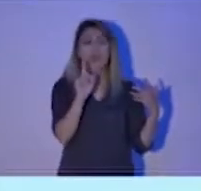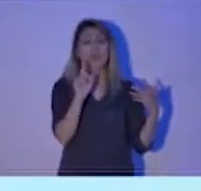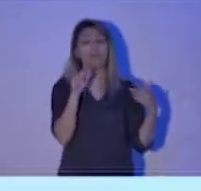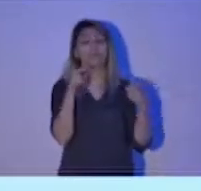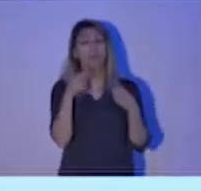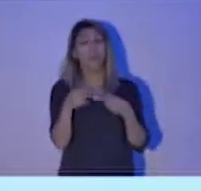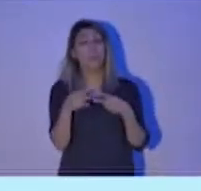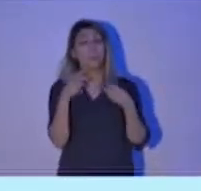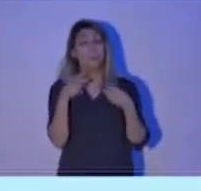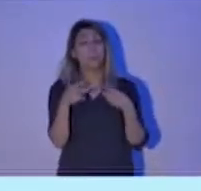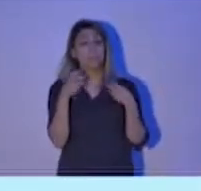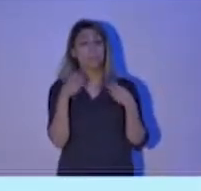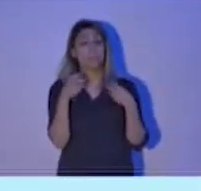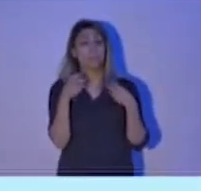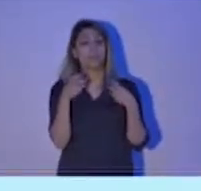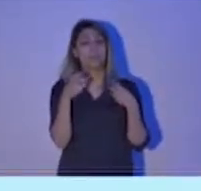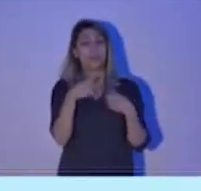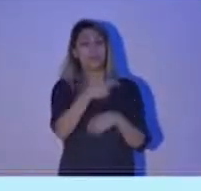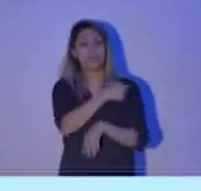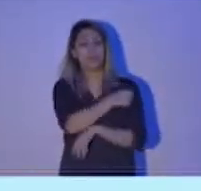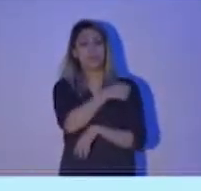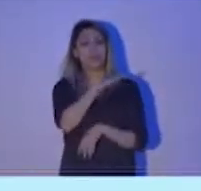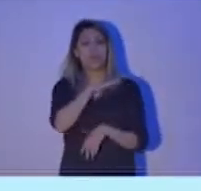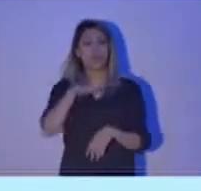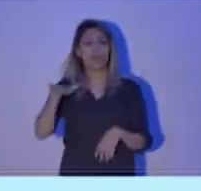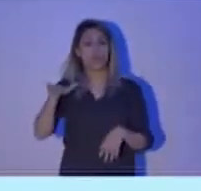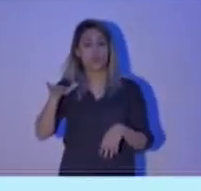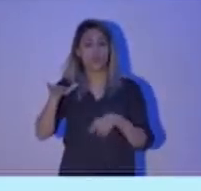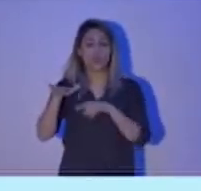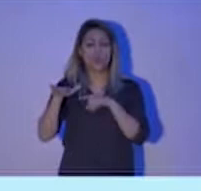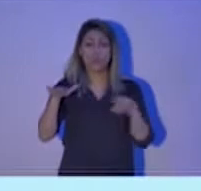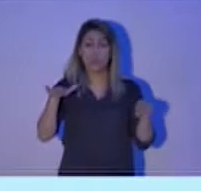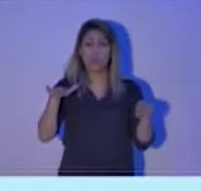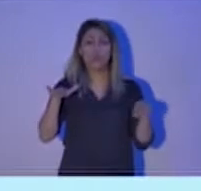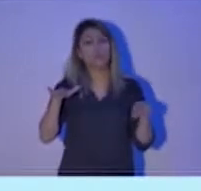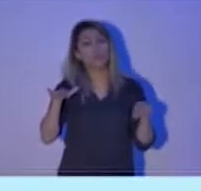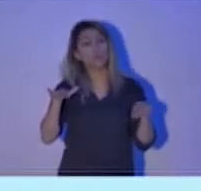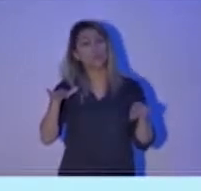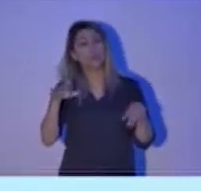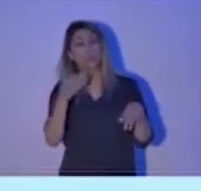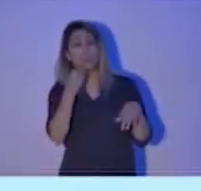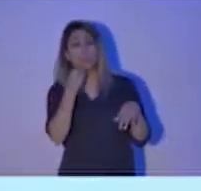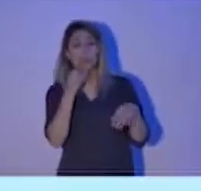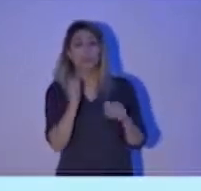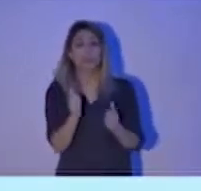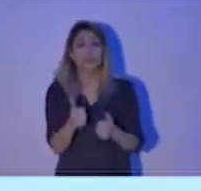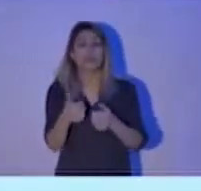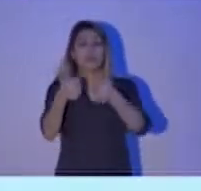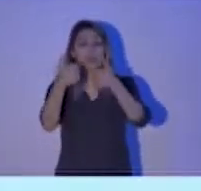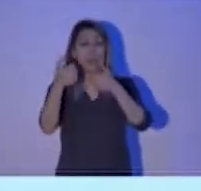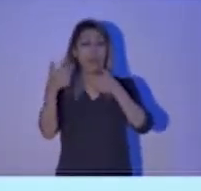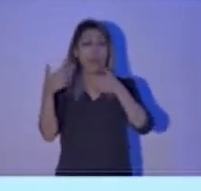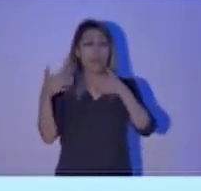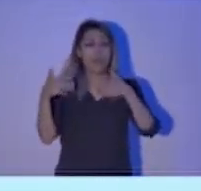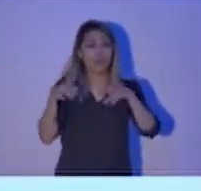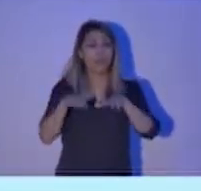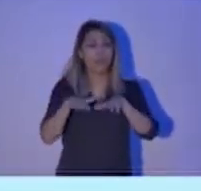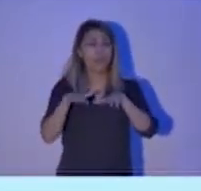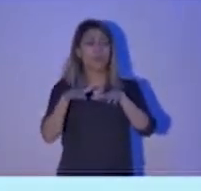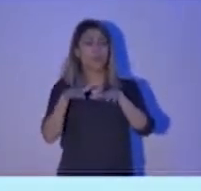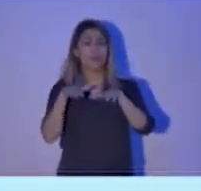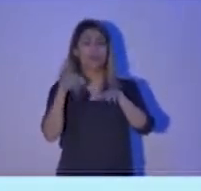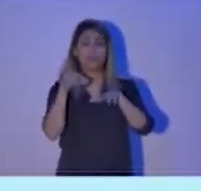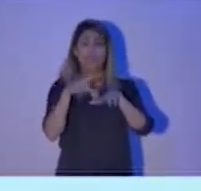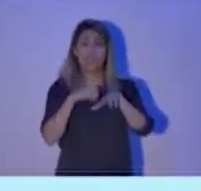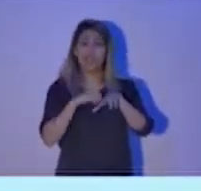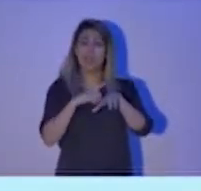que passam a ter a oportunidade de frequentar os bancos escolares. Só que a inclusão, a possibilidade deles poderem estar